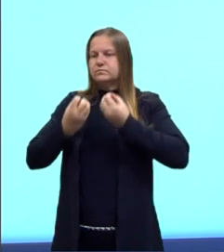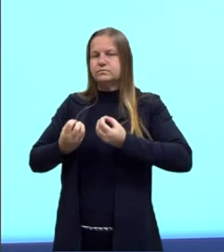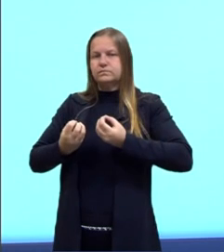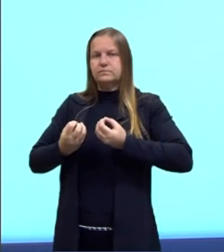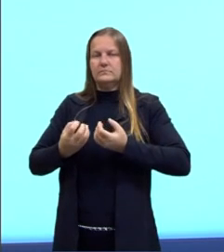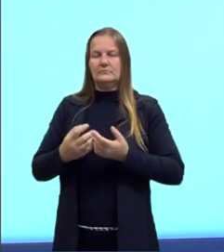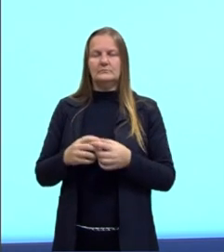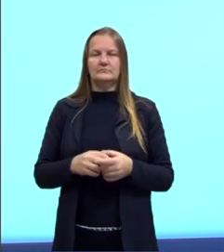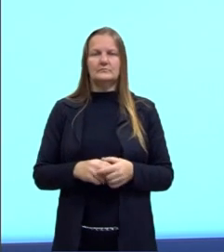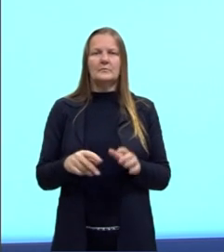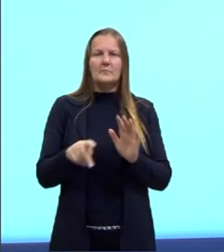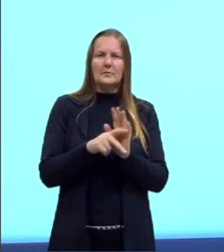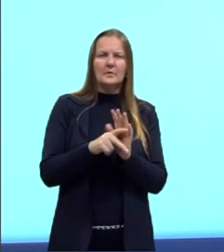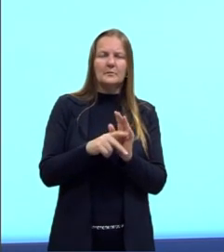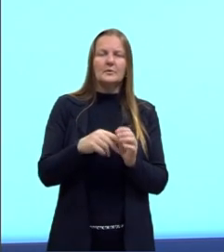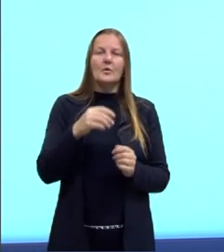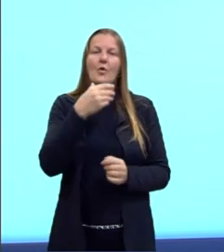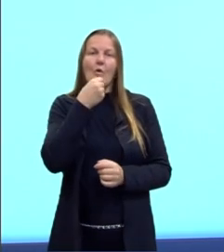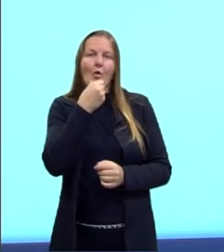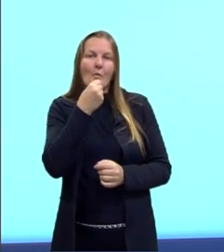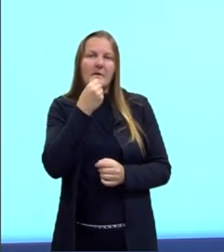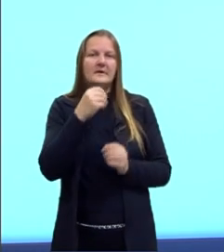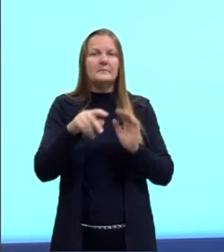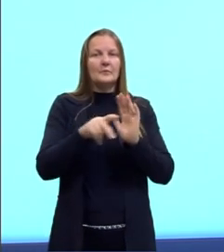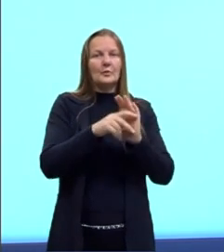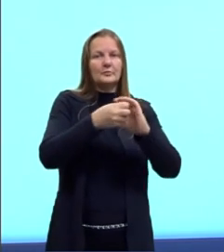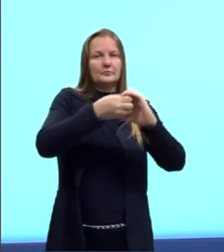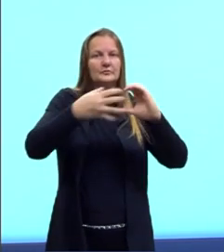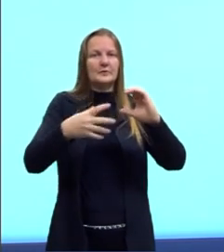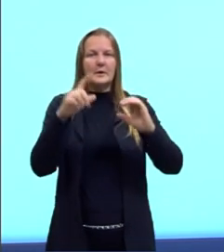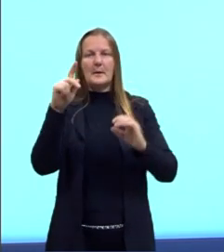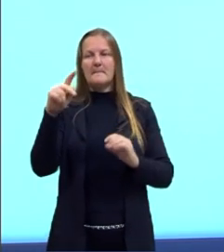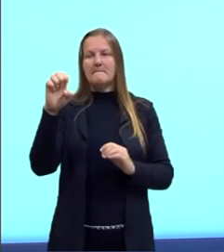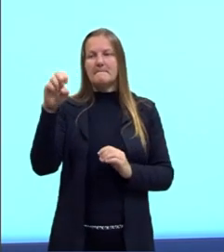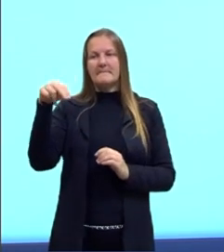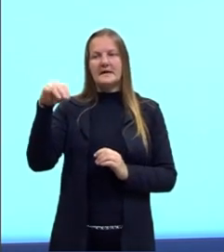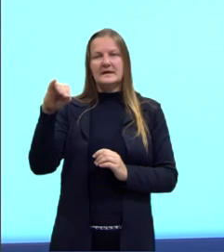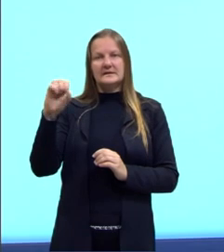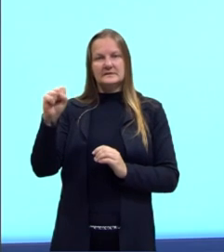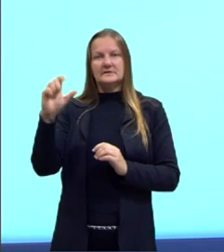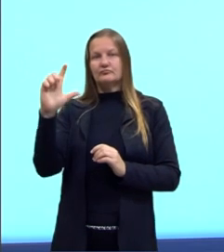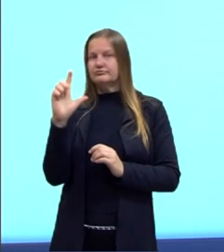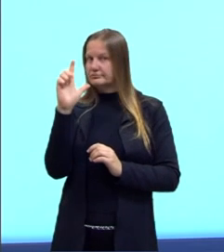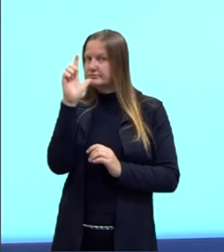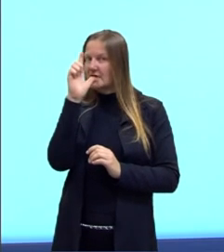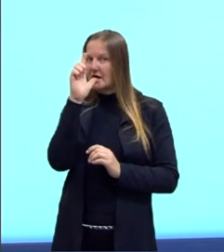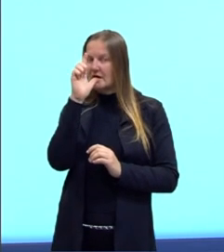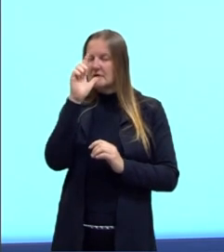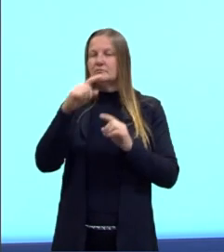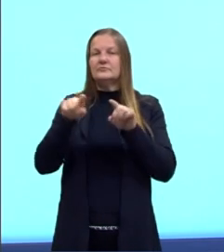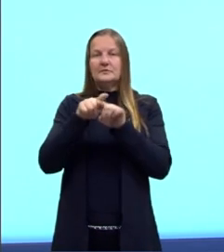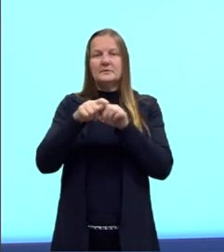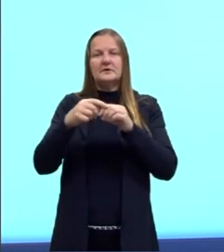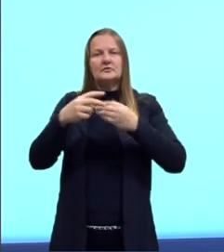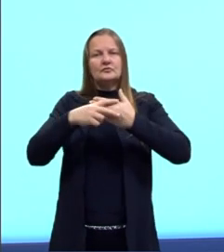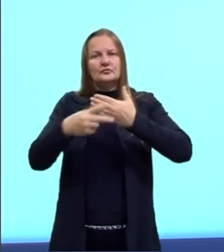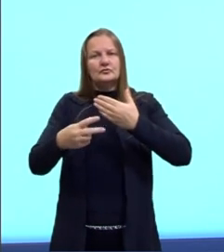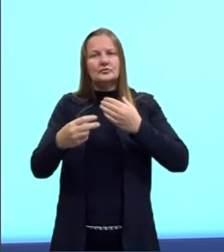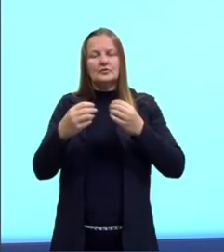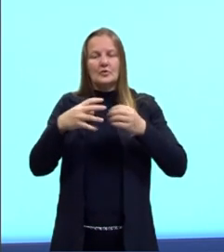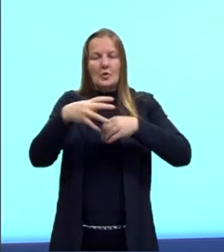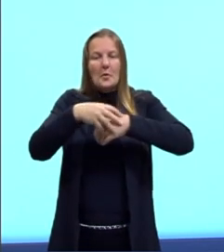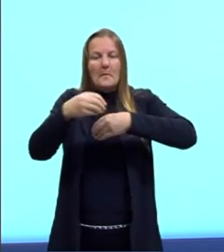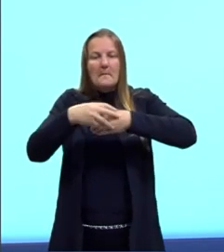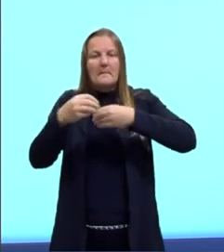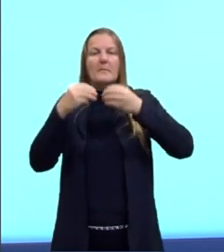diferenciação que são os órgãos genitais por exemplo o pênis também as características sexuais secundárias né que são